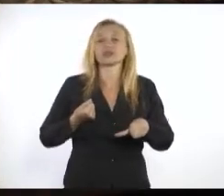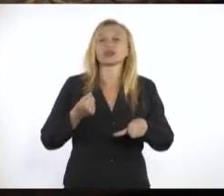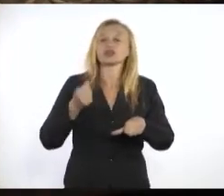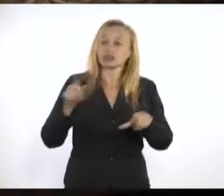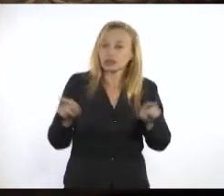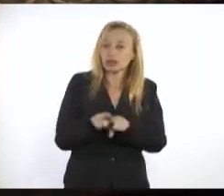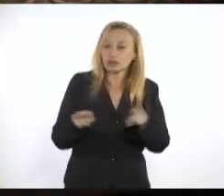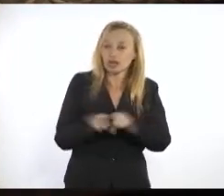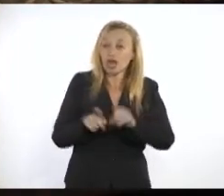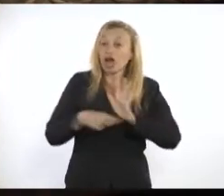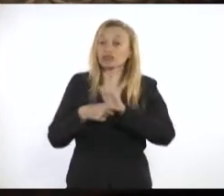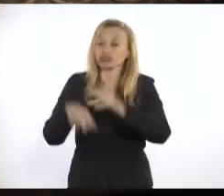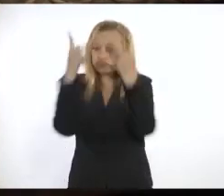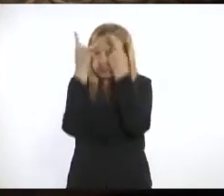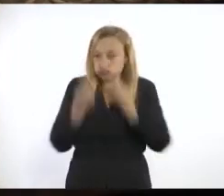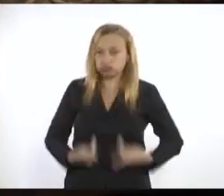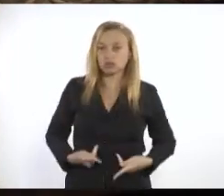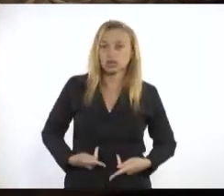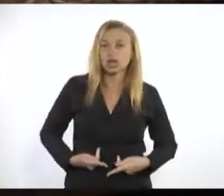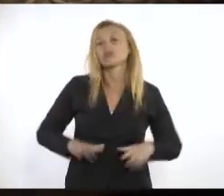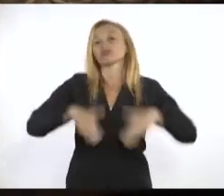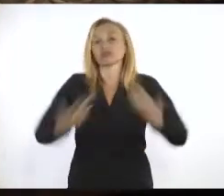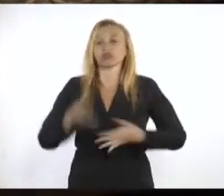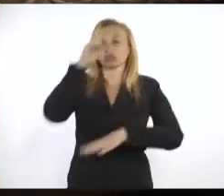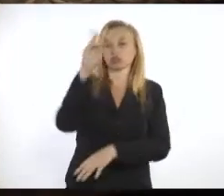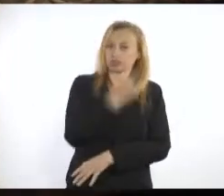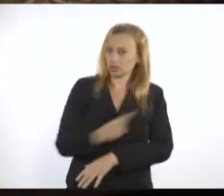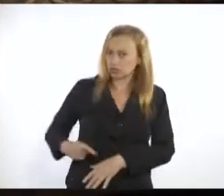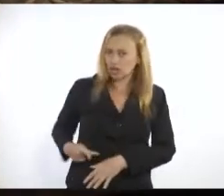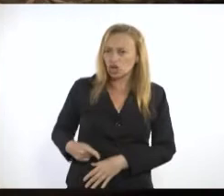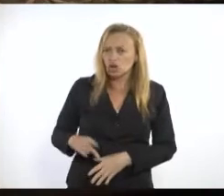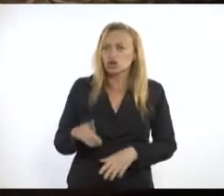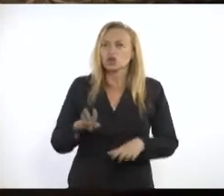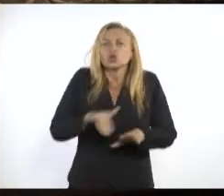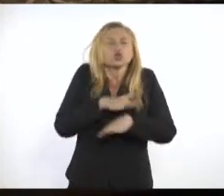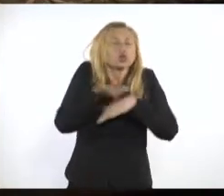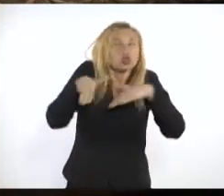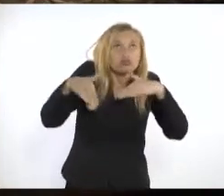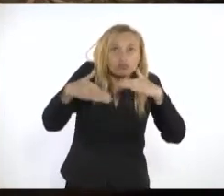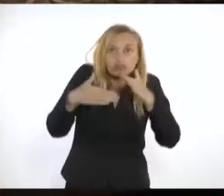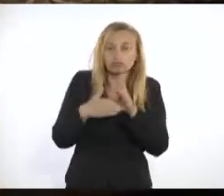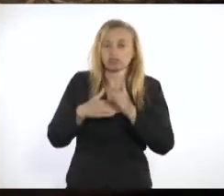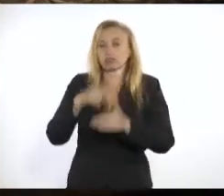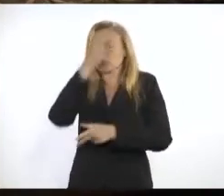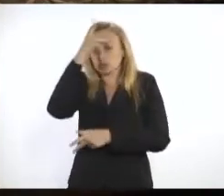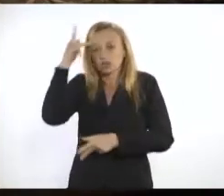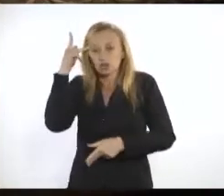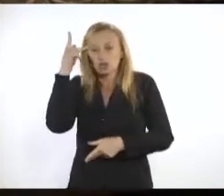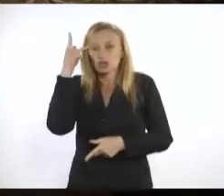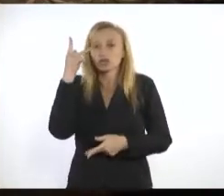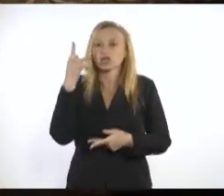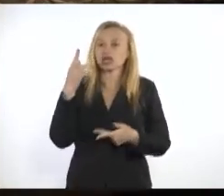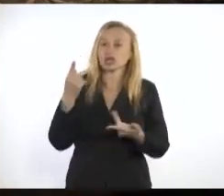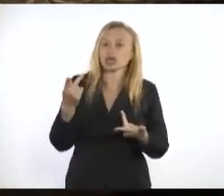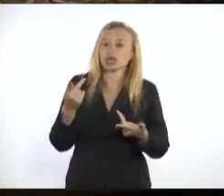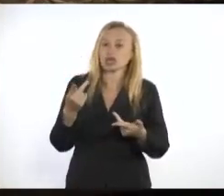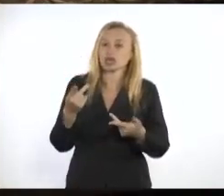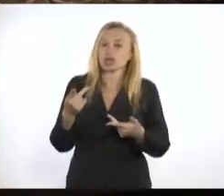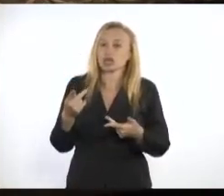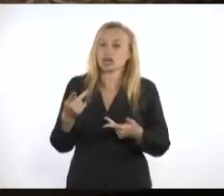dignidade humana. Então, senhor presidente, quando todo mundo está voltando atrás